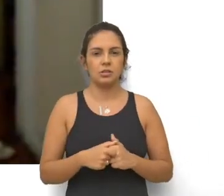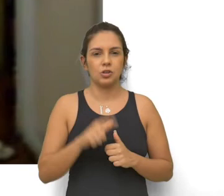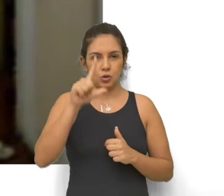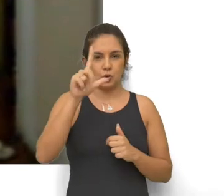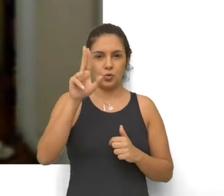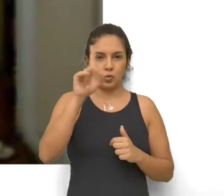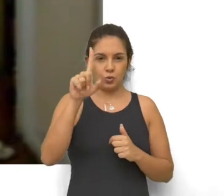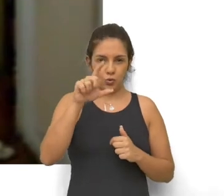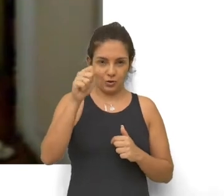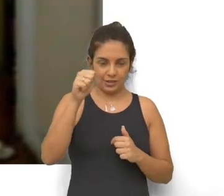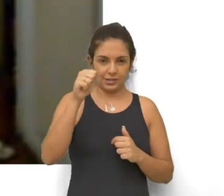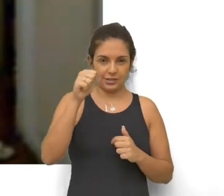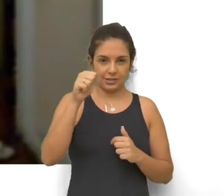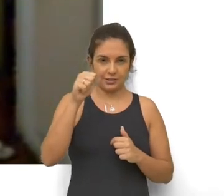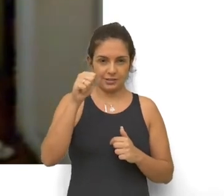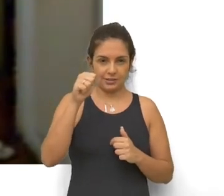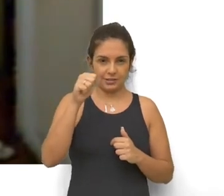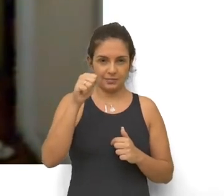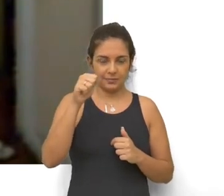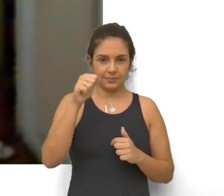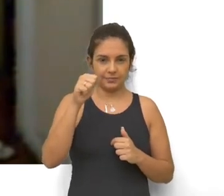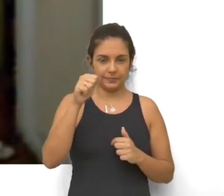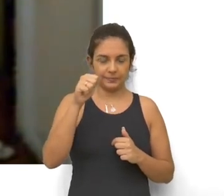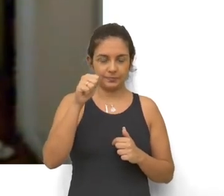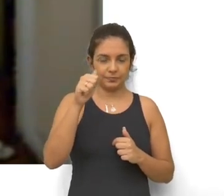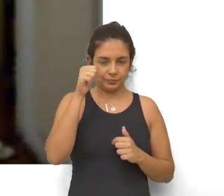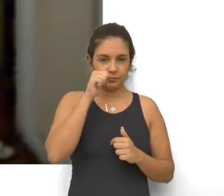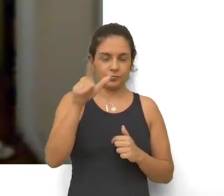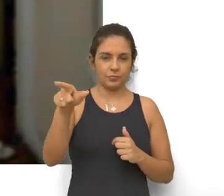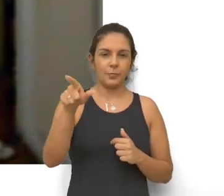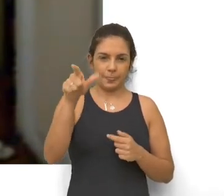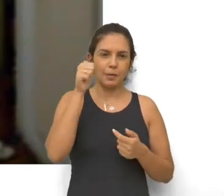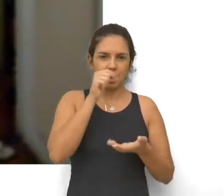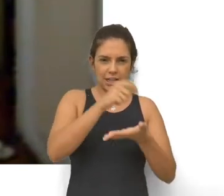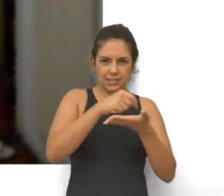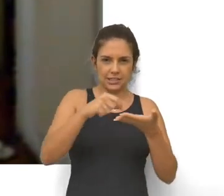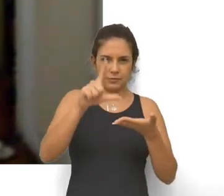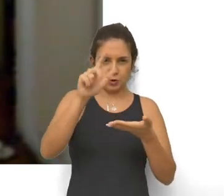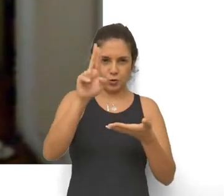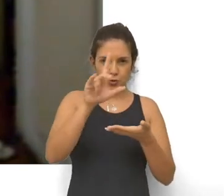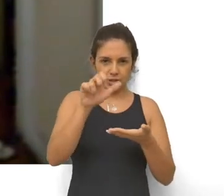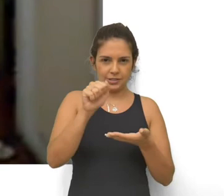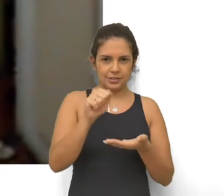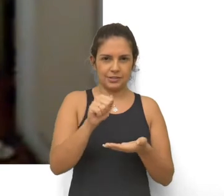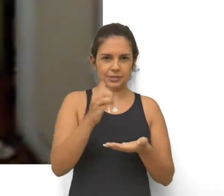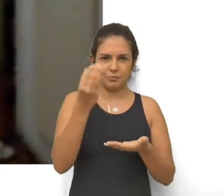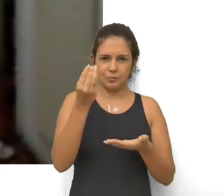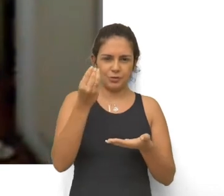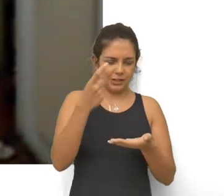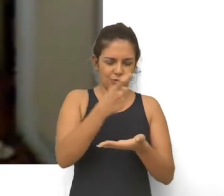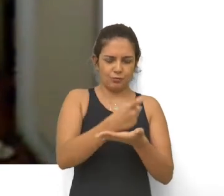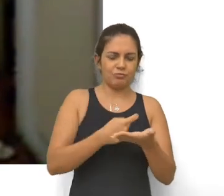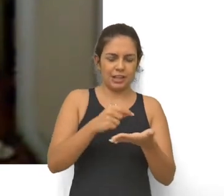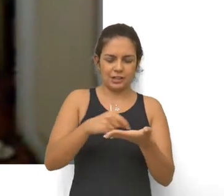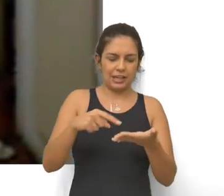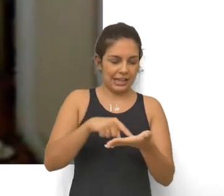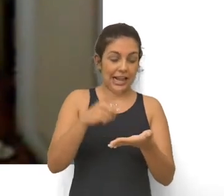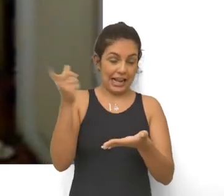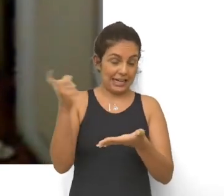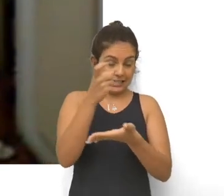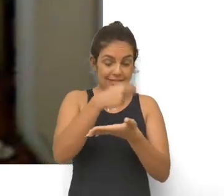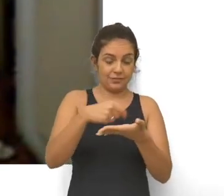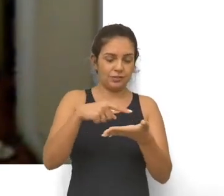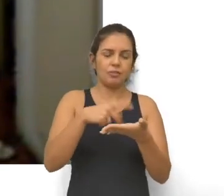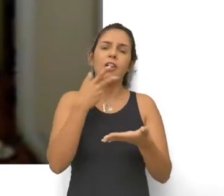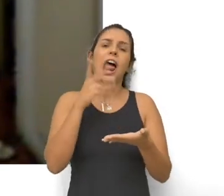tinha uma coluna na Folha. E ela escreveu um texto muito ambíguo, dizendo que